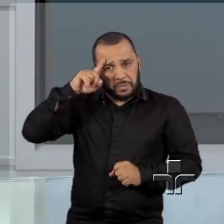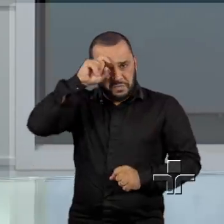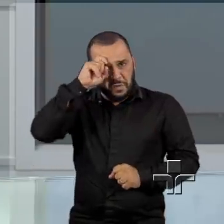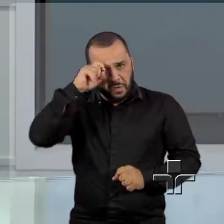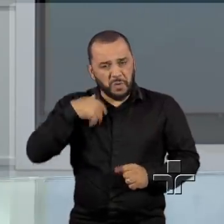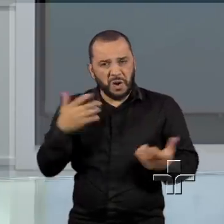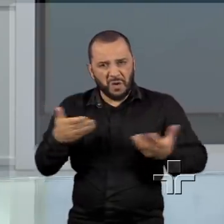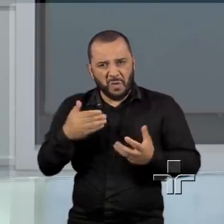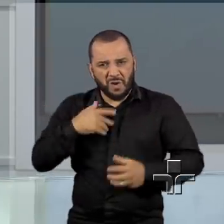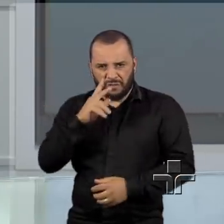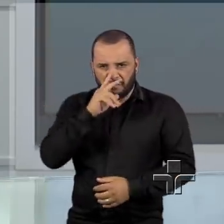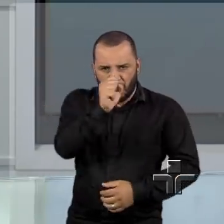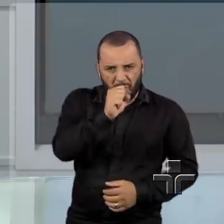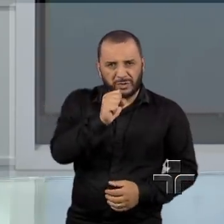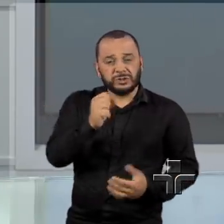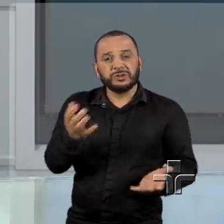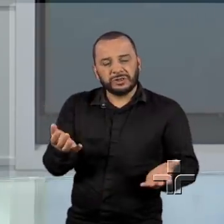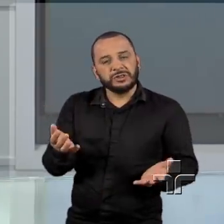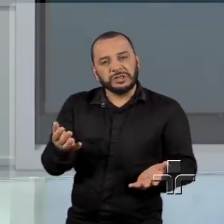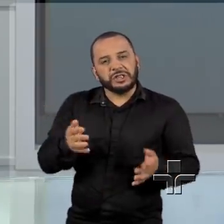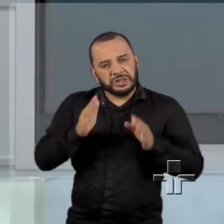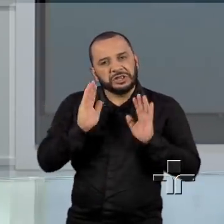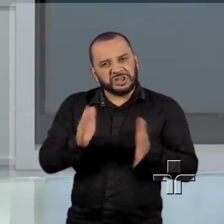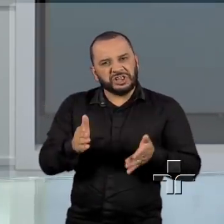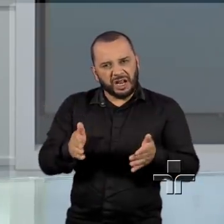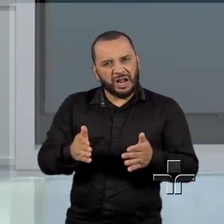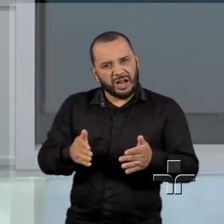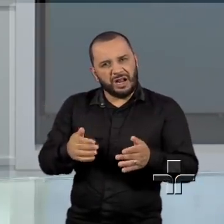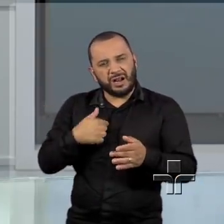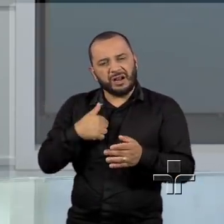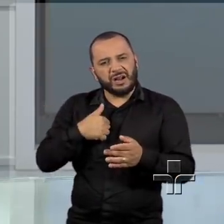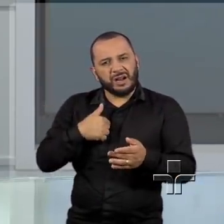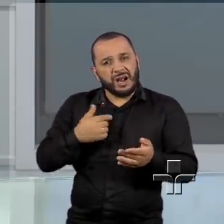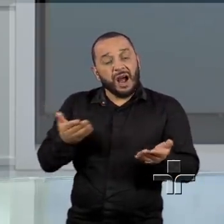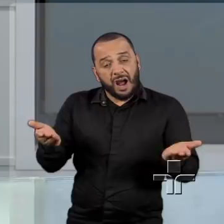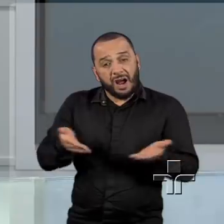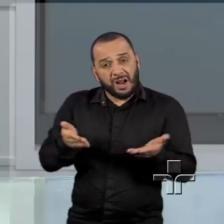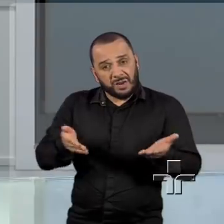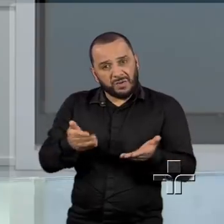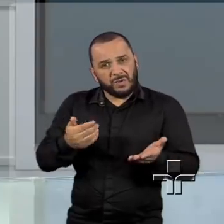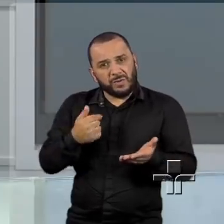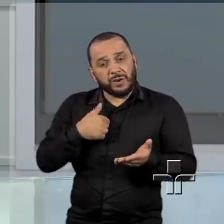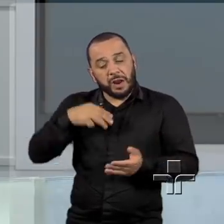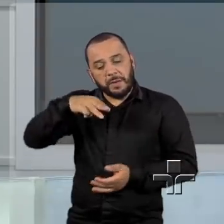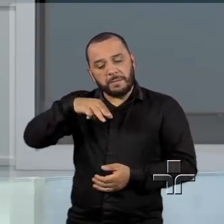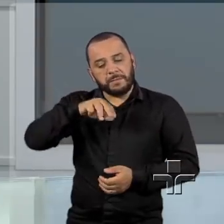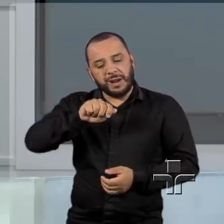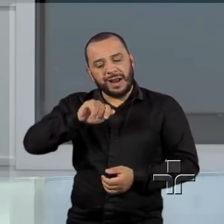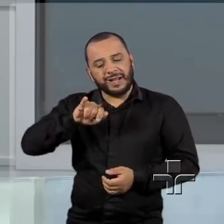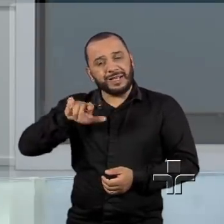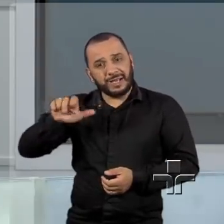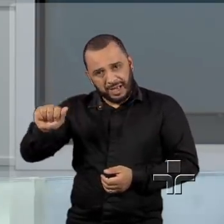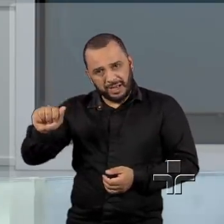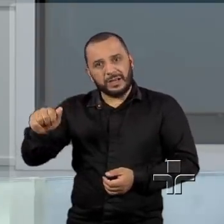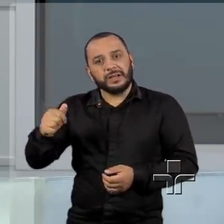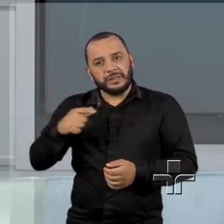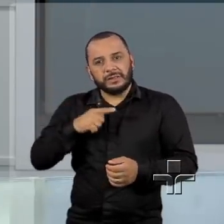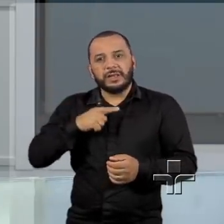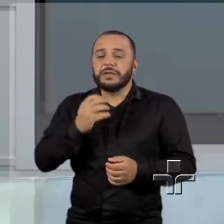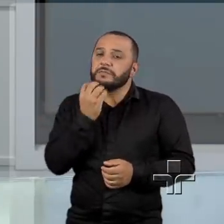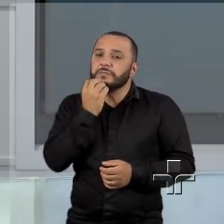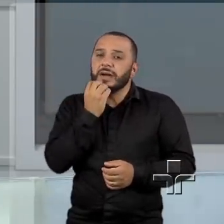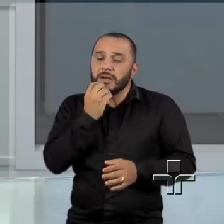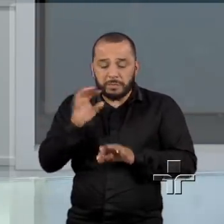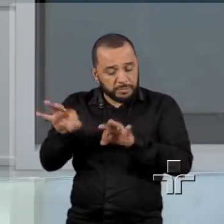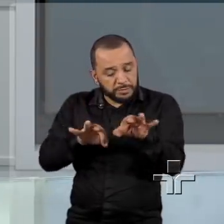esses acontecimentos e o pacote seja um desgaste, inclusive pessoal, para o Maia que vai encaminhá-lo. Não tem como dizer isso